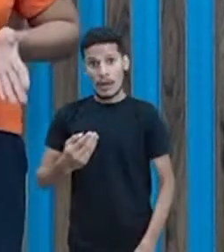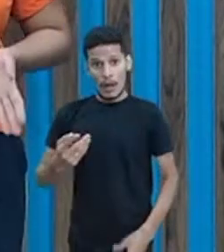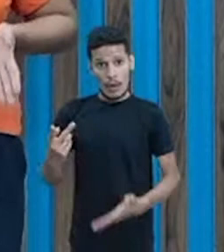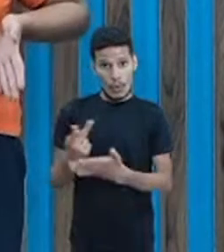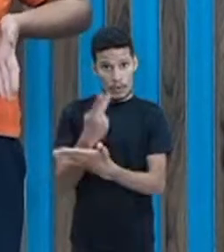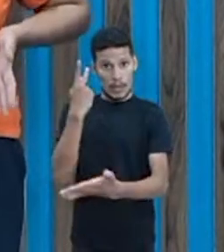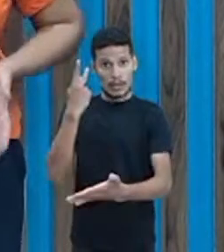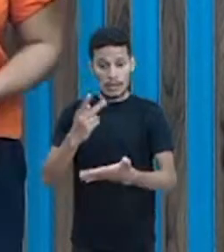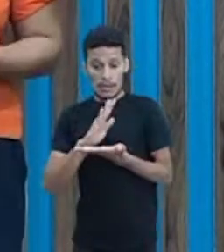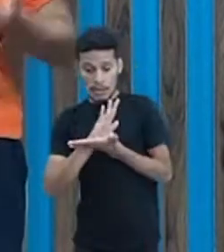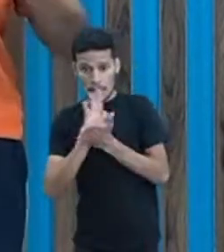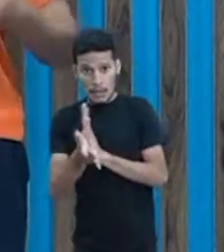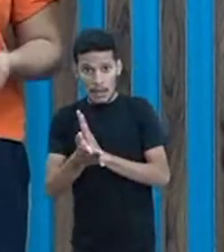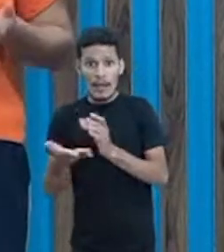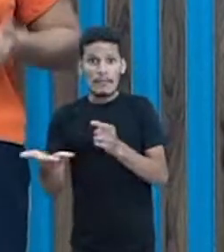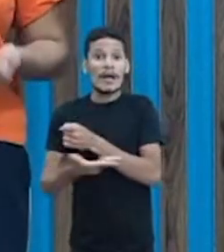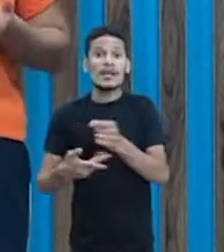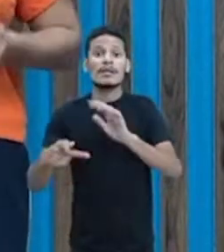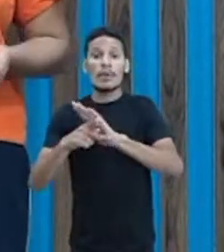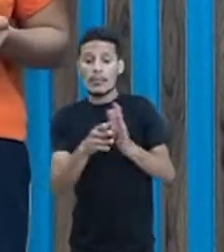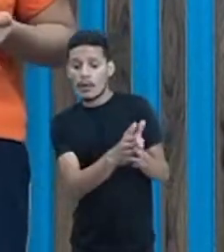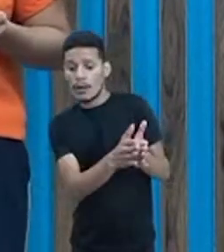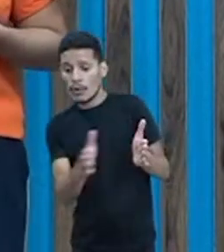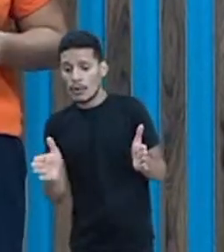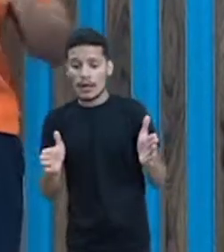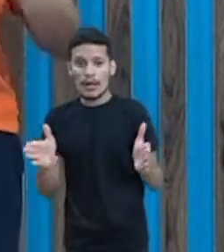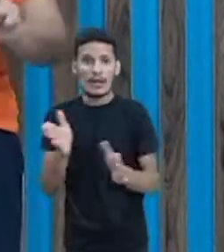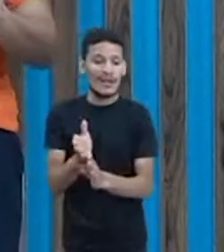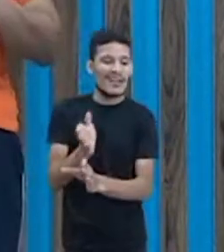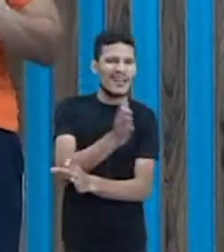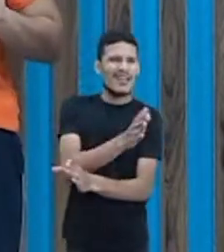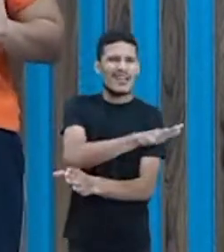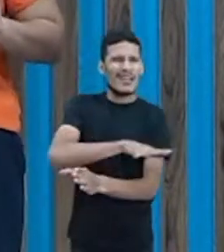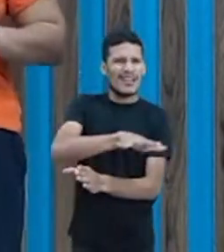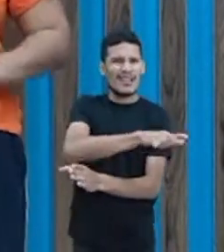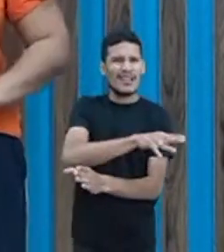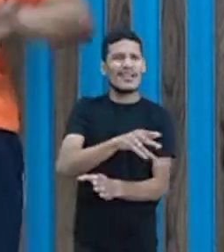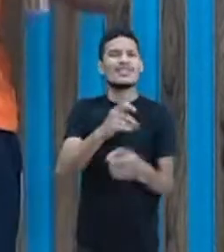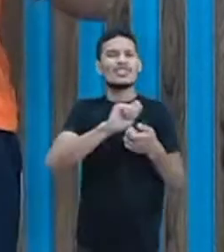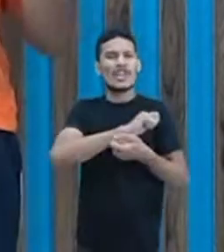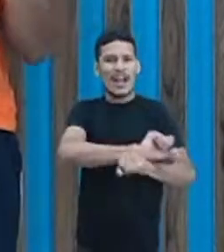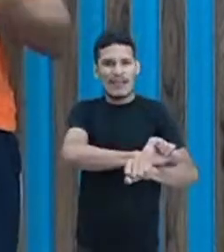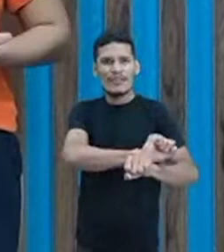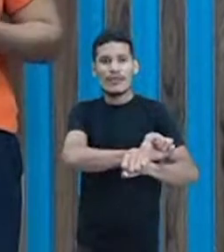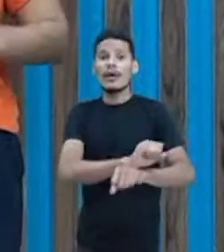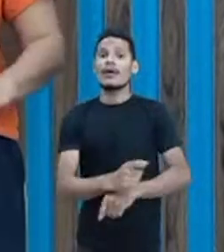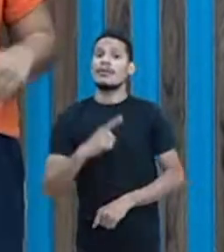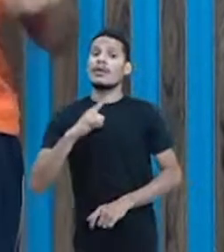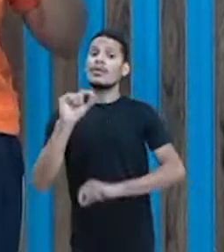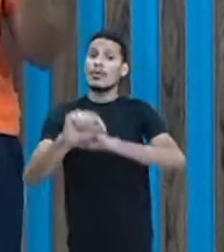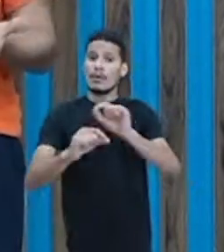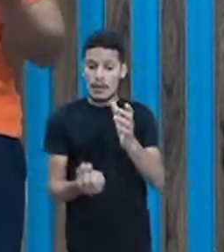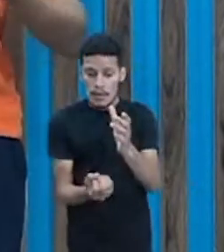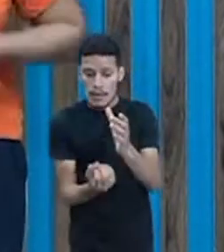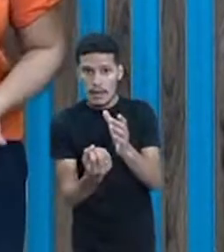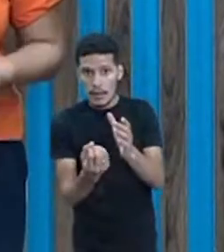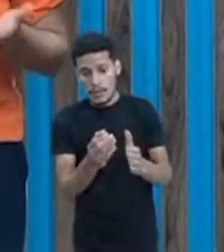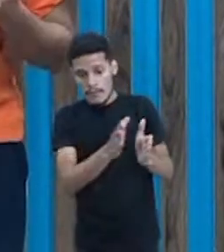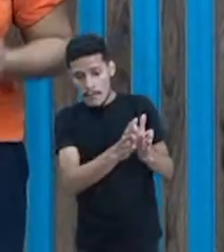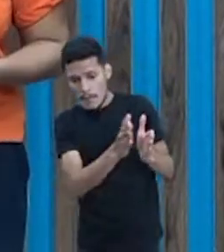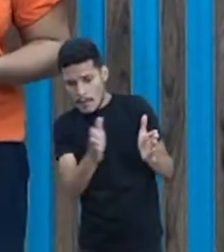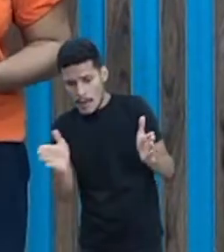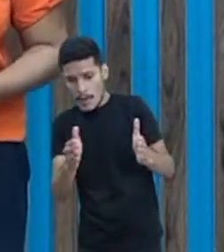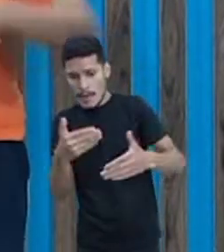que é muito fundamentado nesse período escravista. E aí, a gente tem o quê? A construção e a perpetuação de